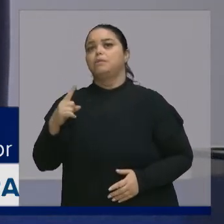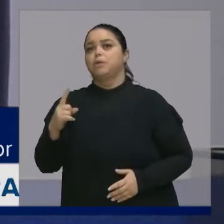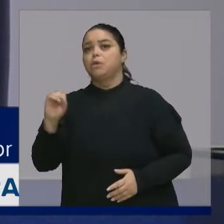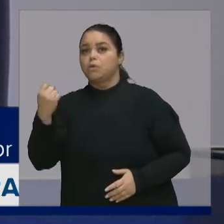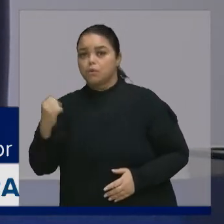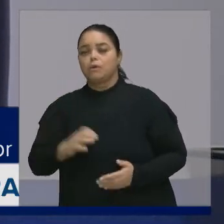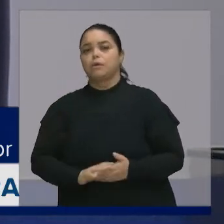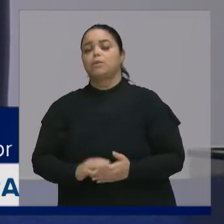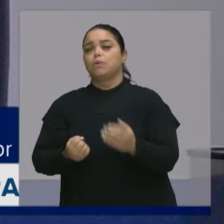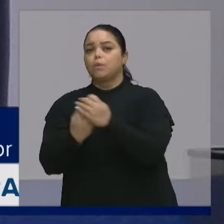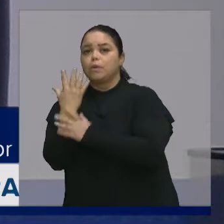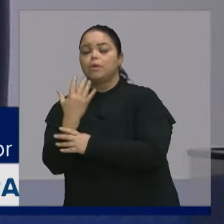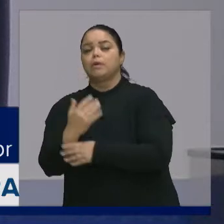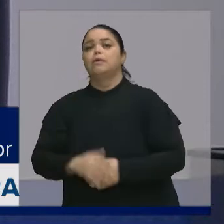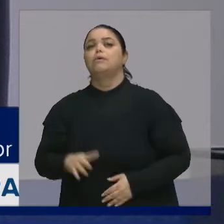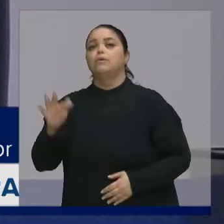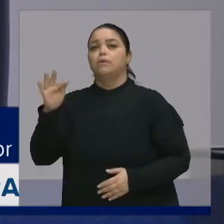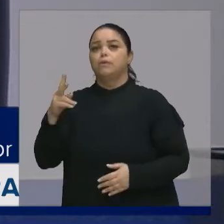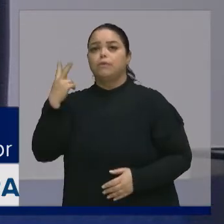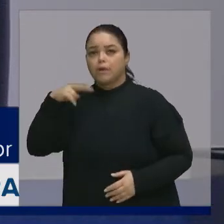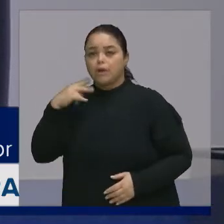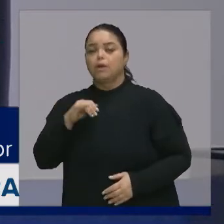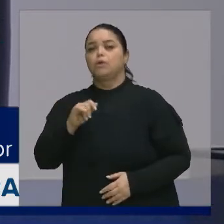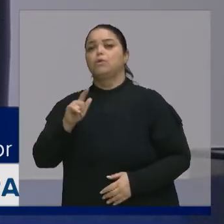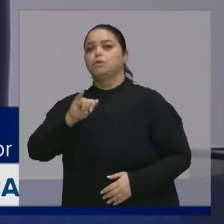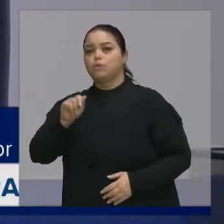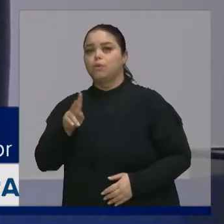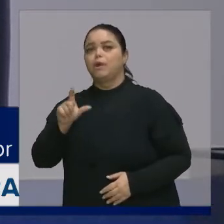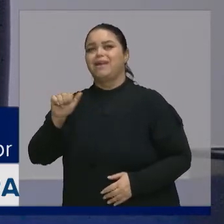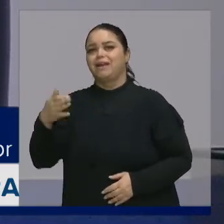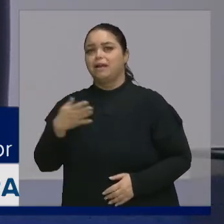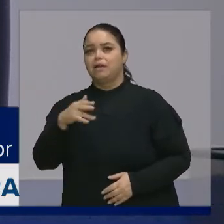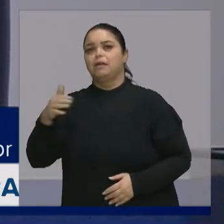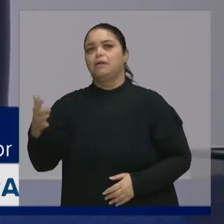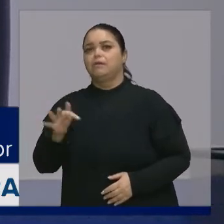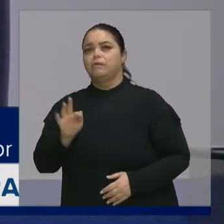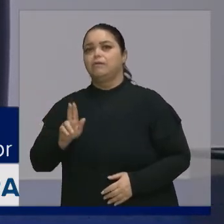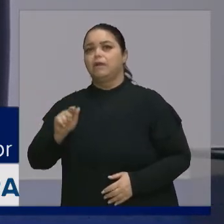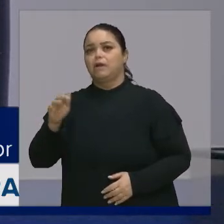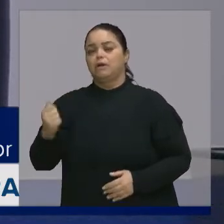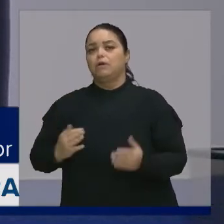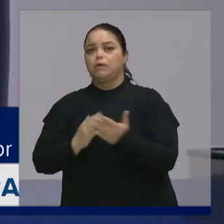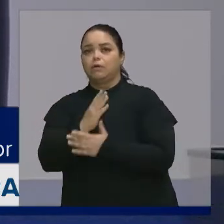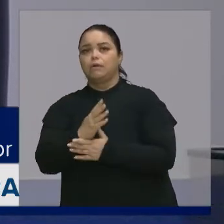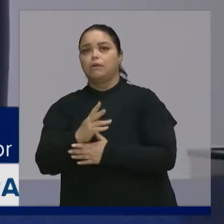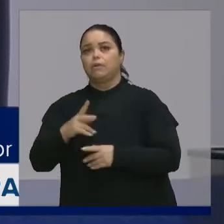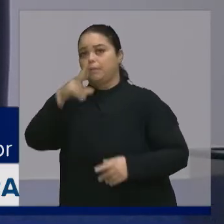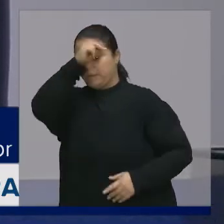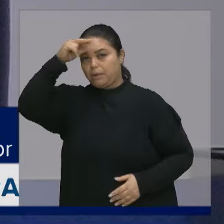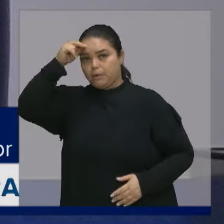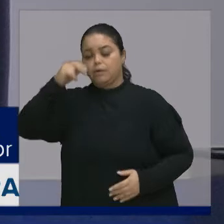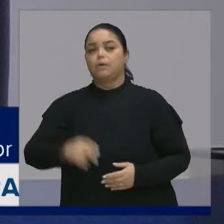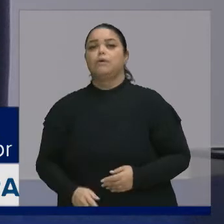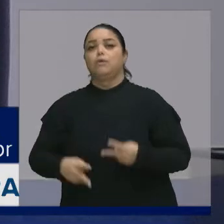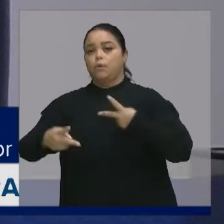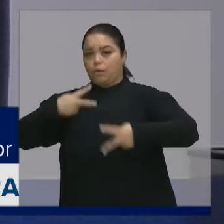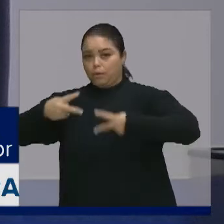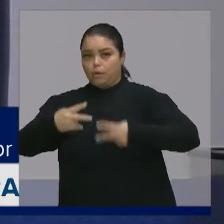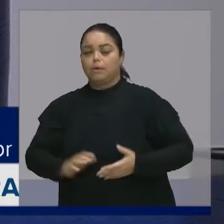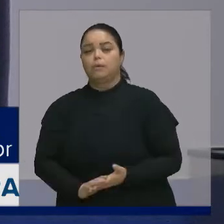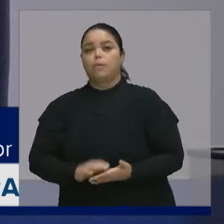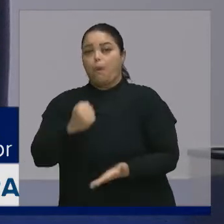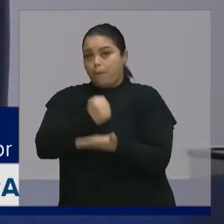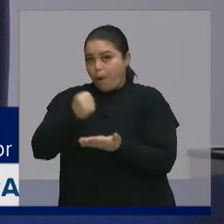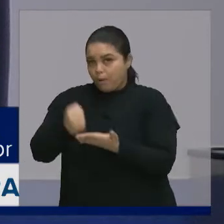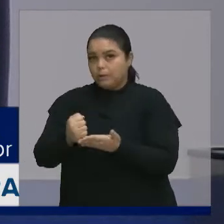283/2018, de autoria da vereadora Juliana Fraga, autoriza a Prefeitura Municipal de São José dos Campos a